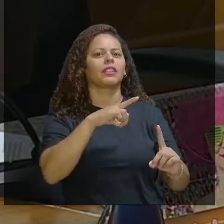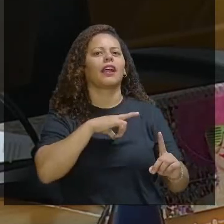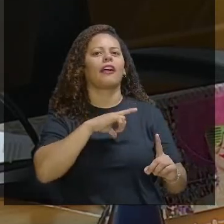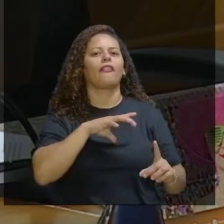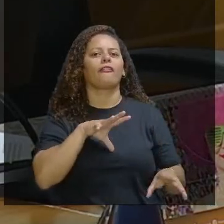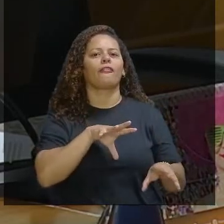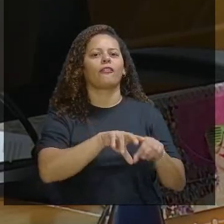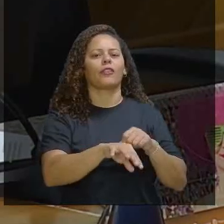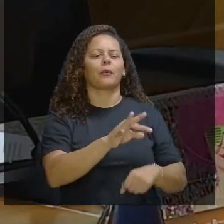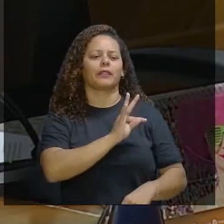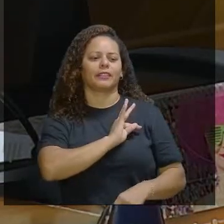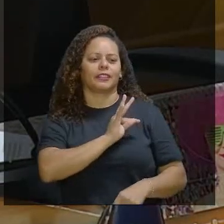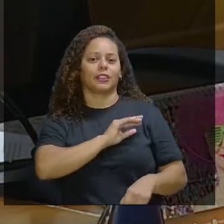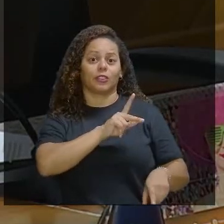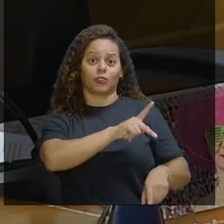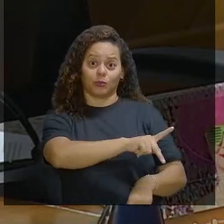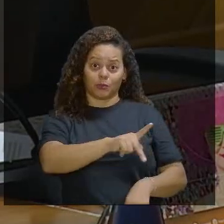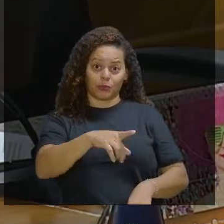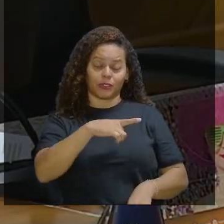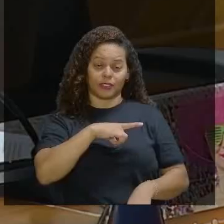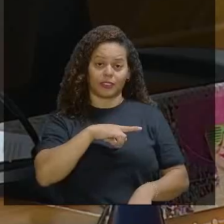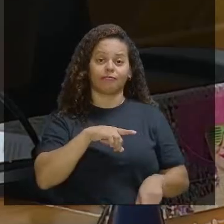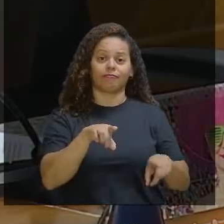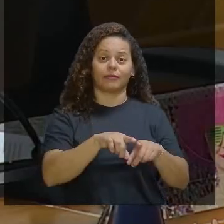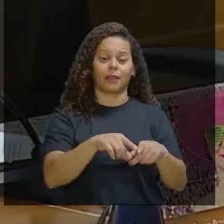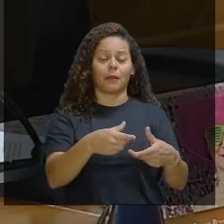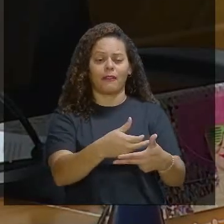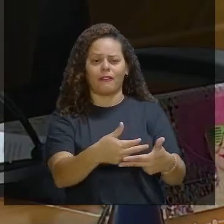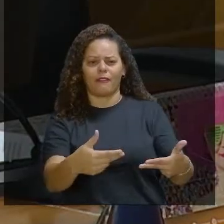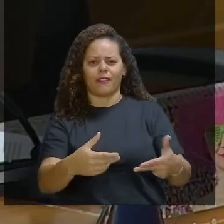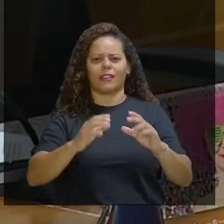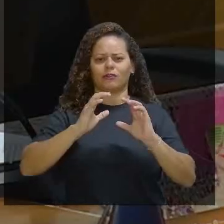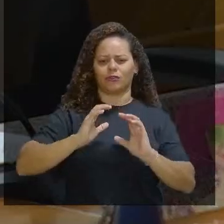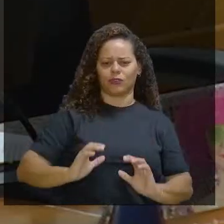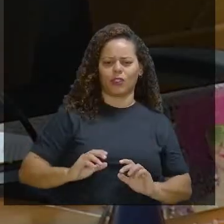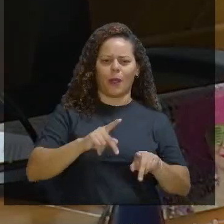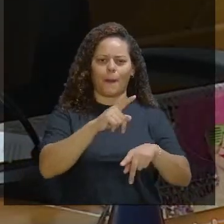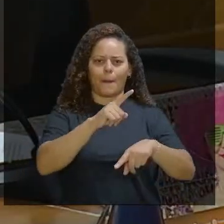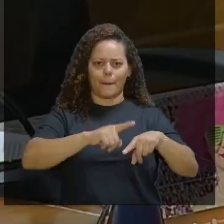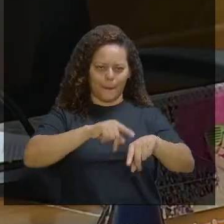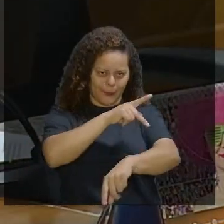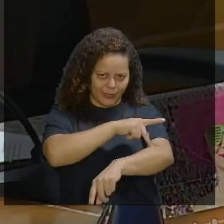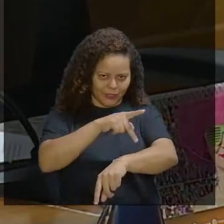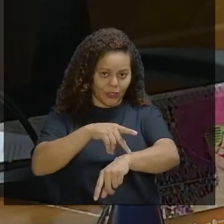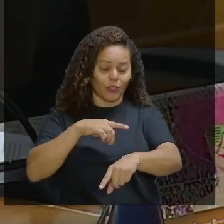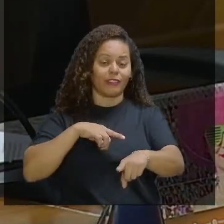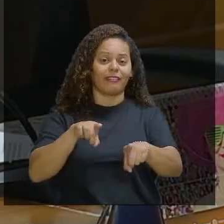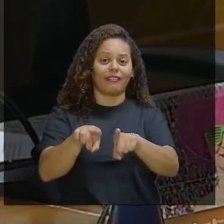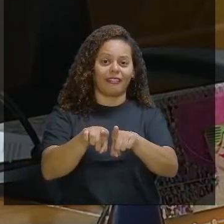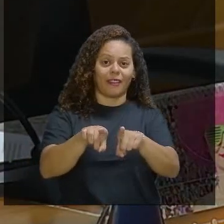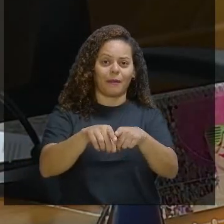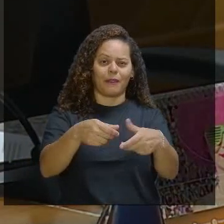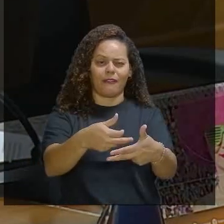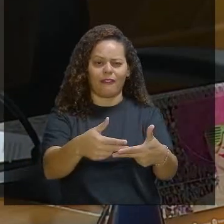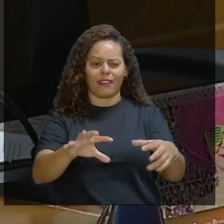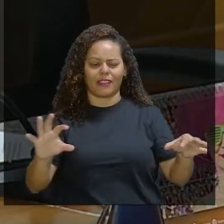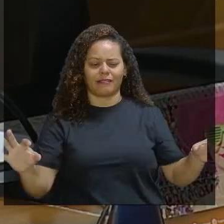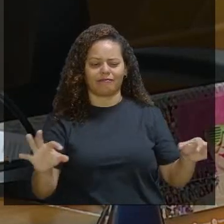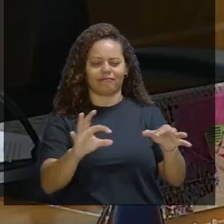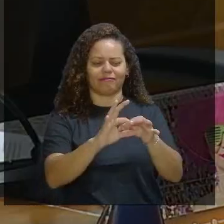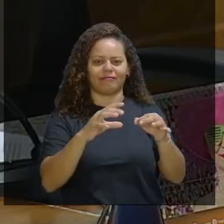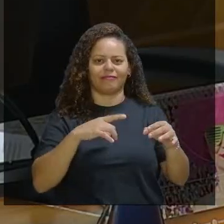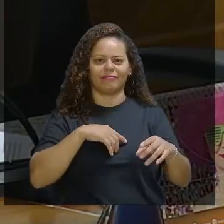de professores. Também exerceu funções de coordenação pedagógica em instituições tradicionais vinculadas à